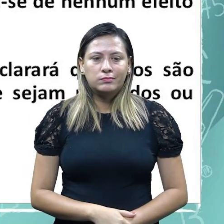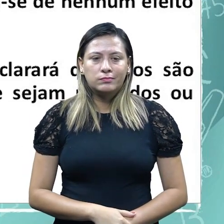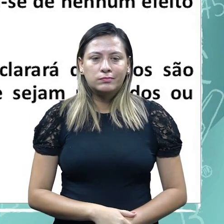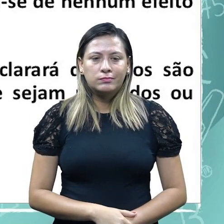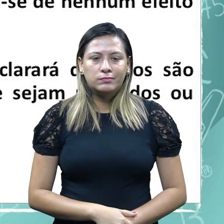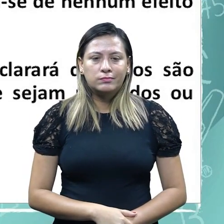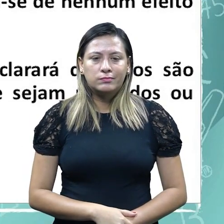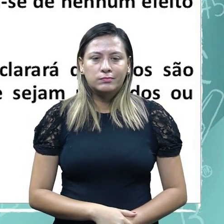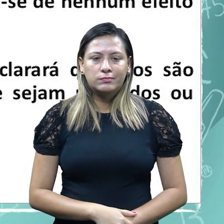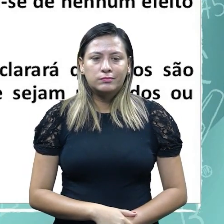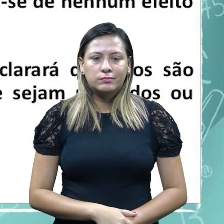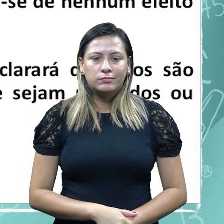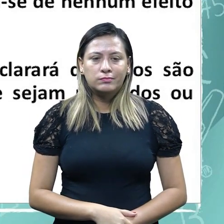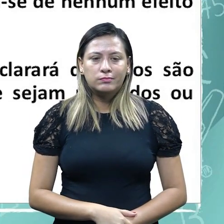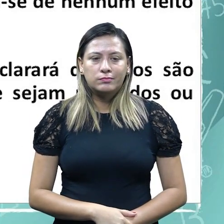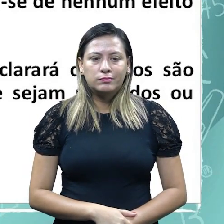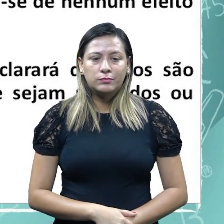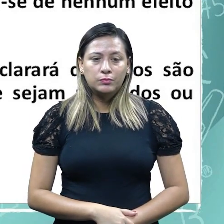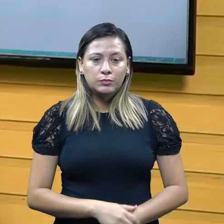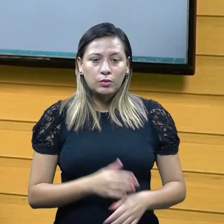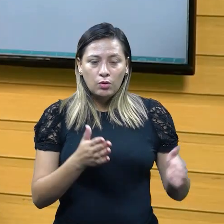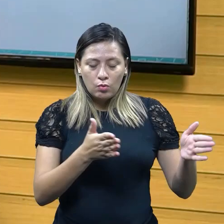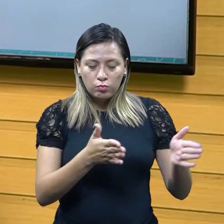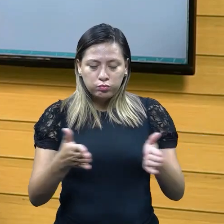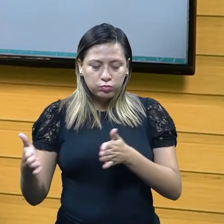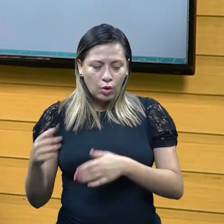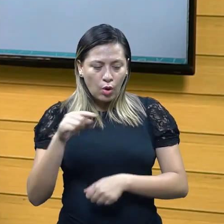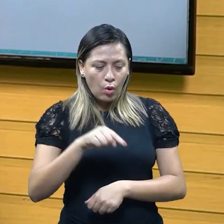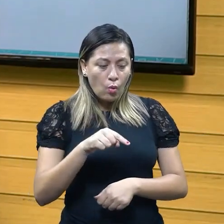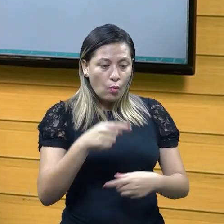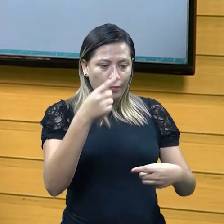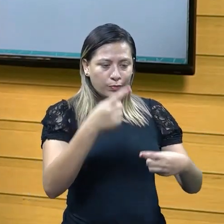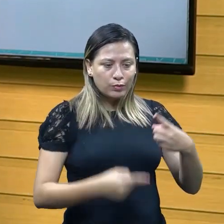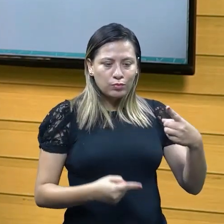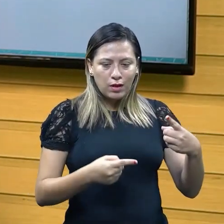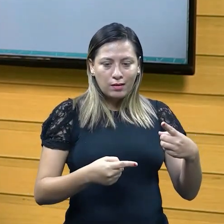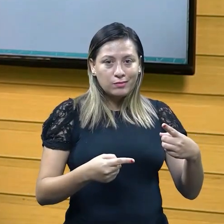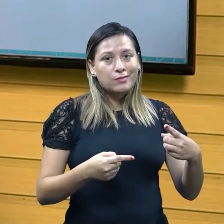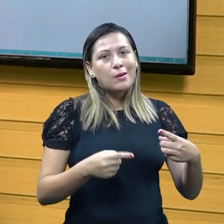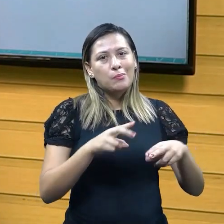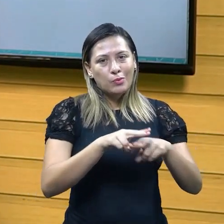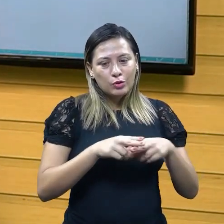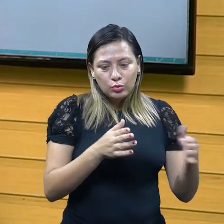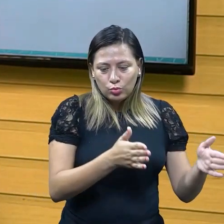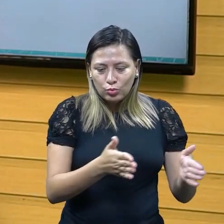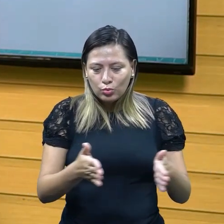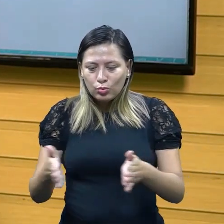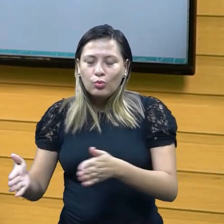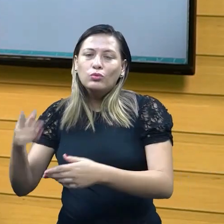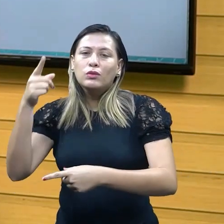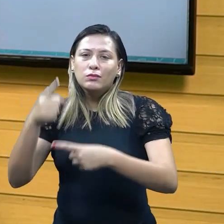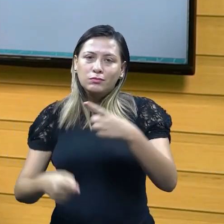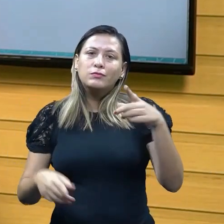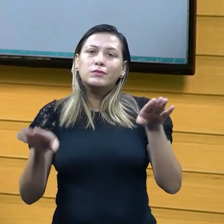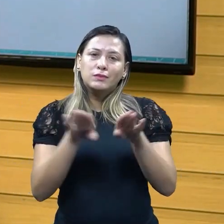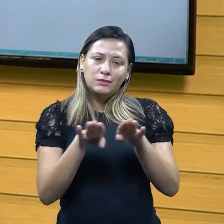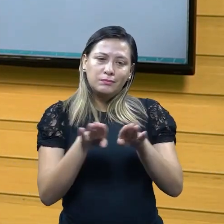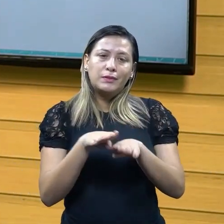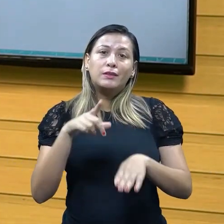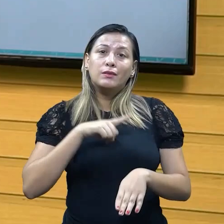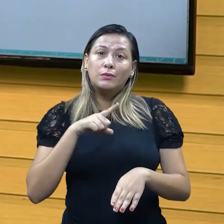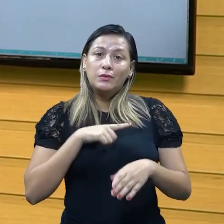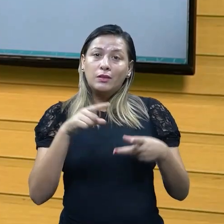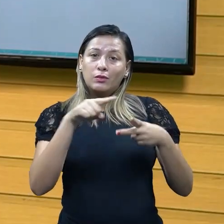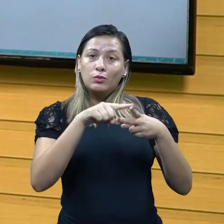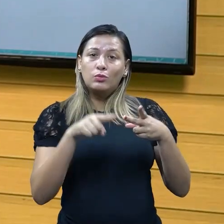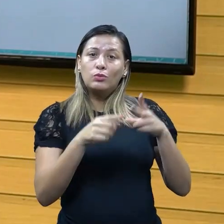terão efeito. Por quê? Porque você já teve um que contaminou todo o processo. Aí você tem duas situações.